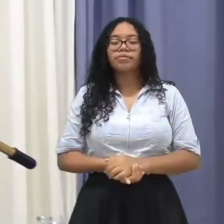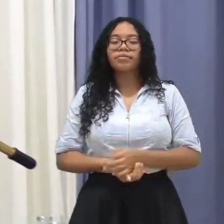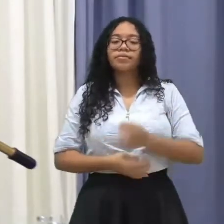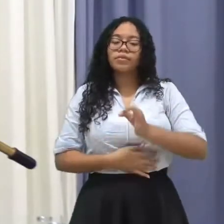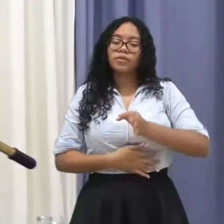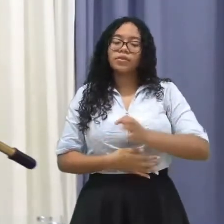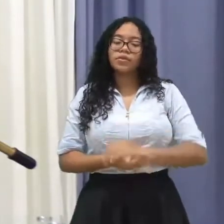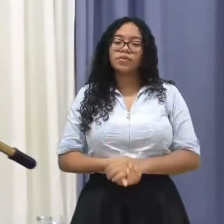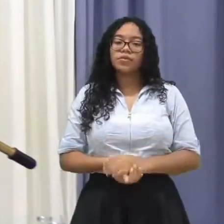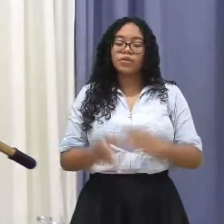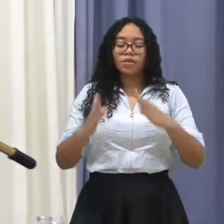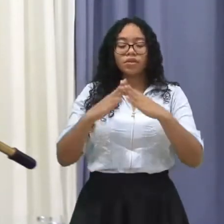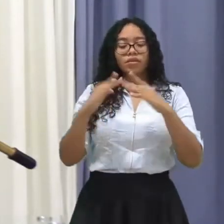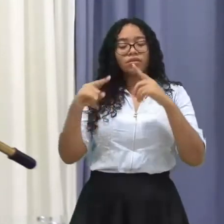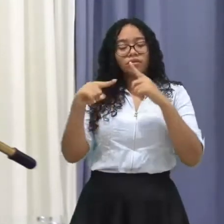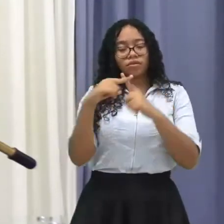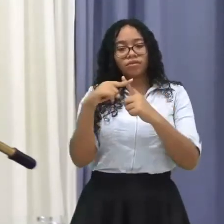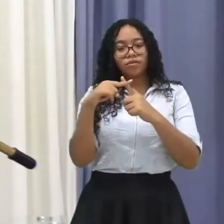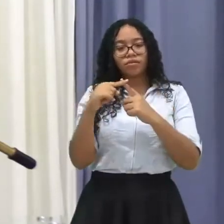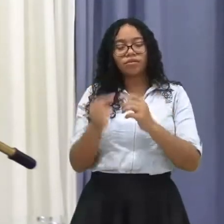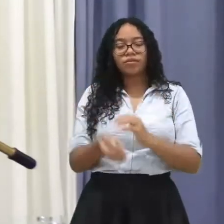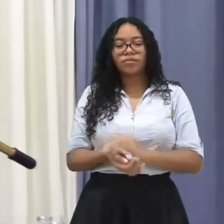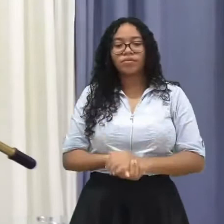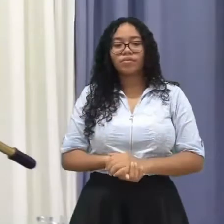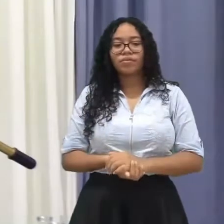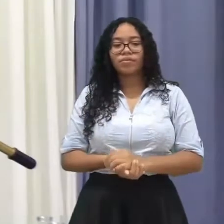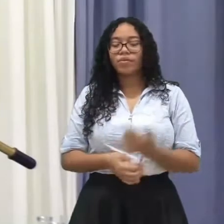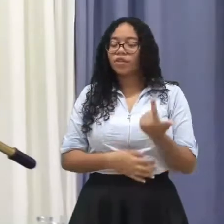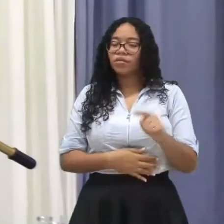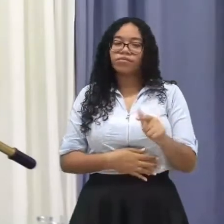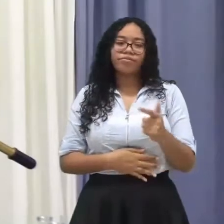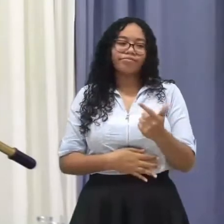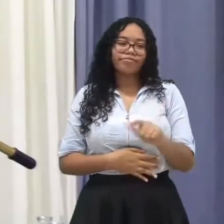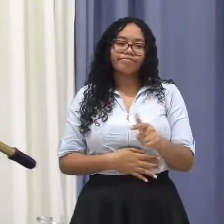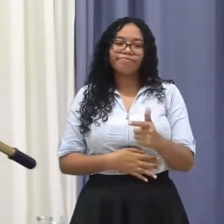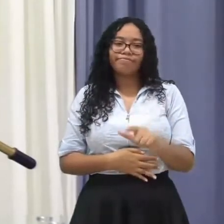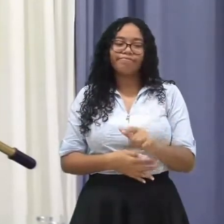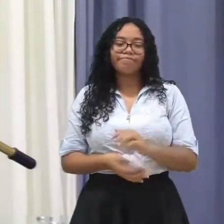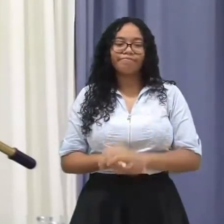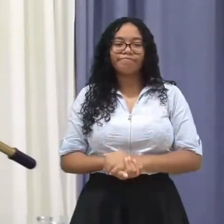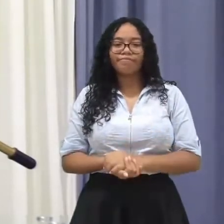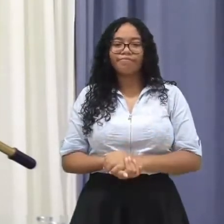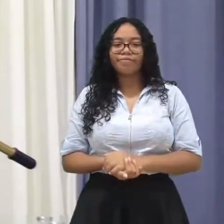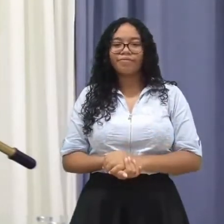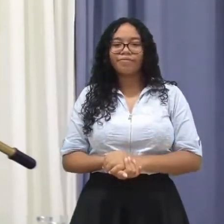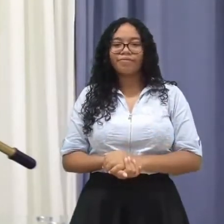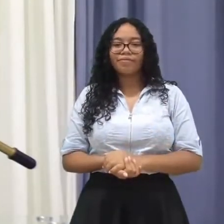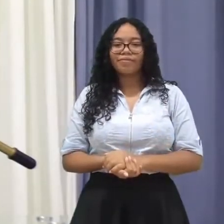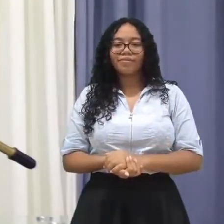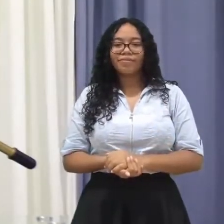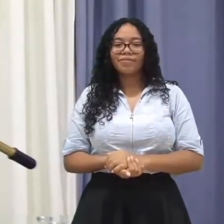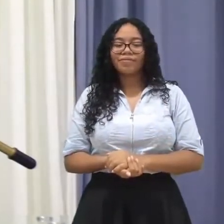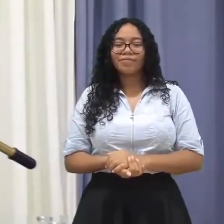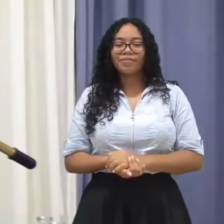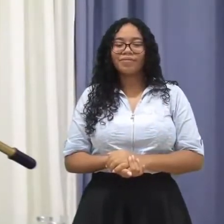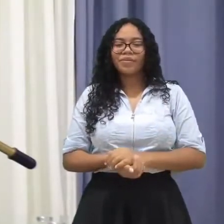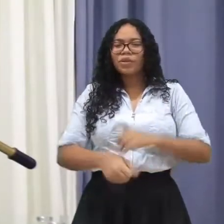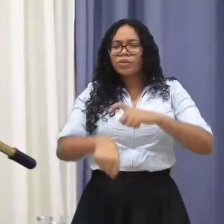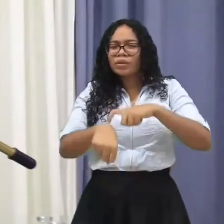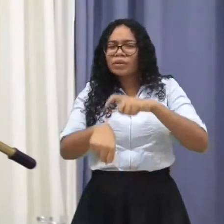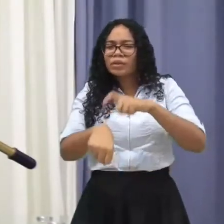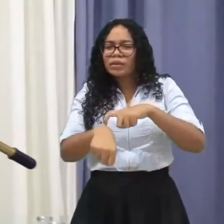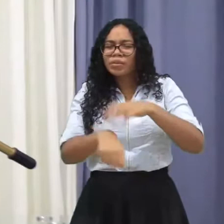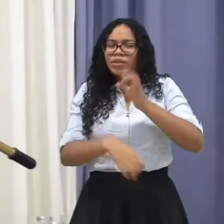a igreja, ela não tem algo que marque a volta de